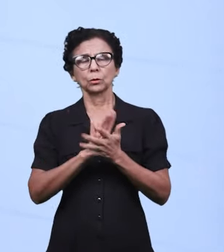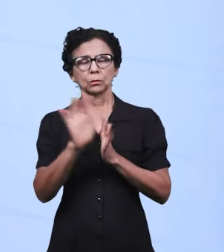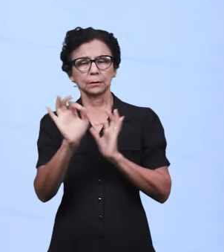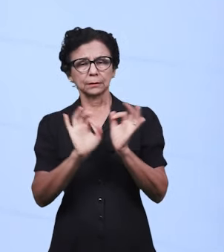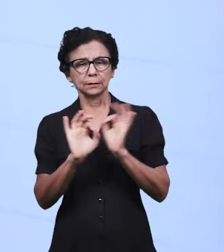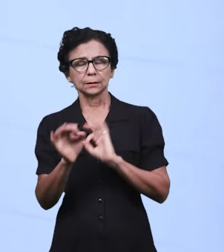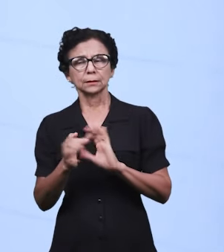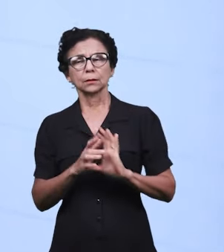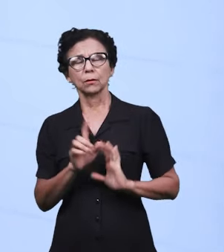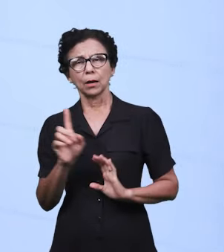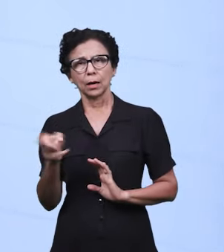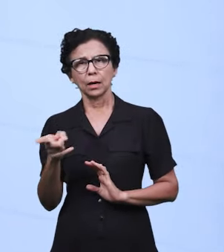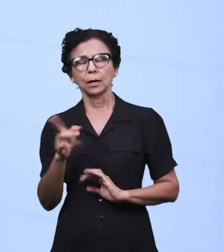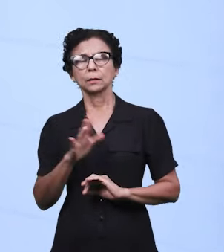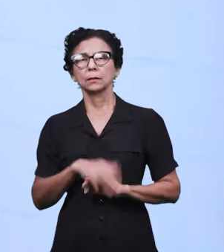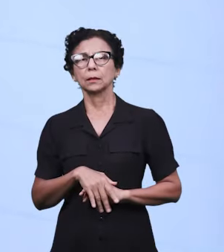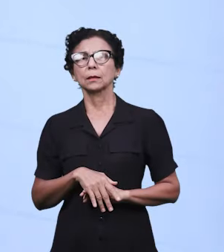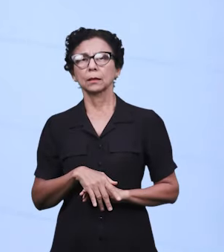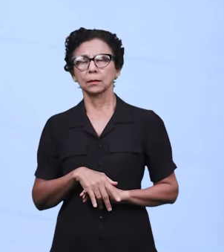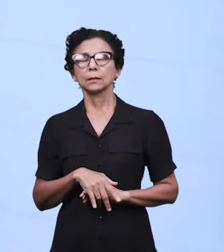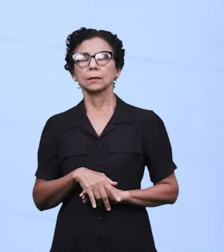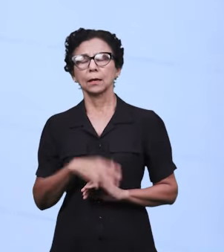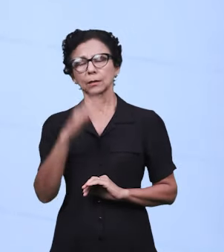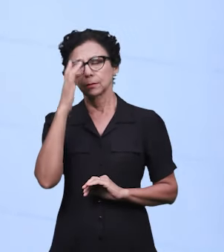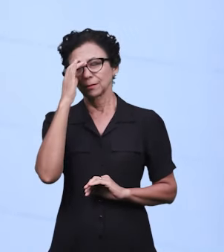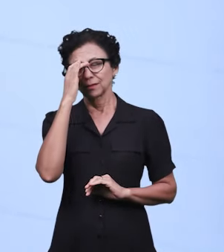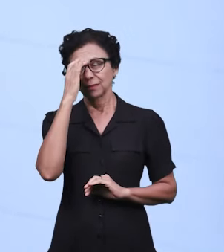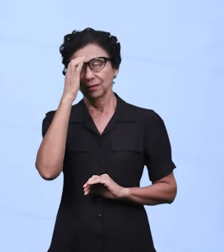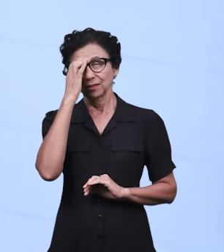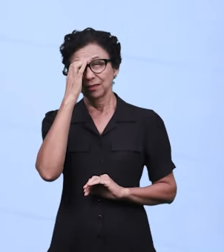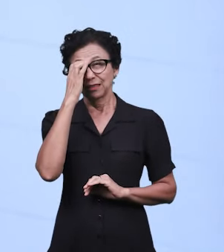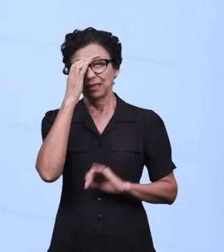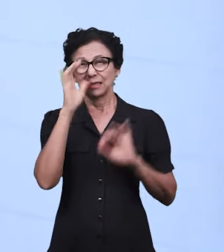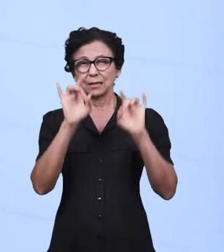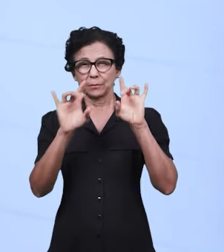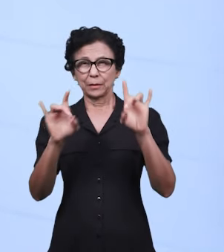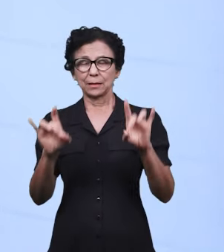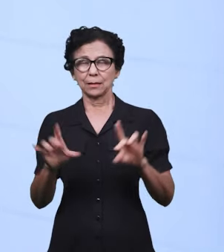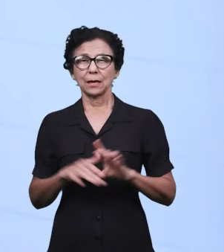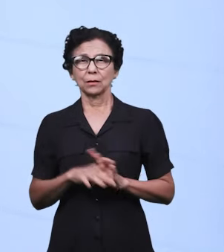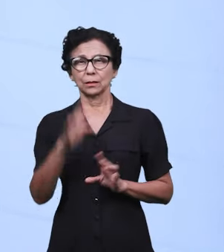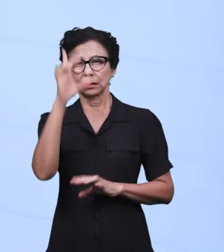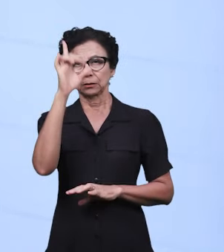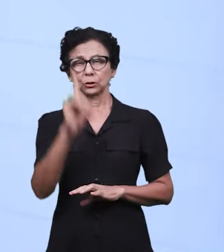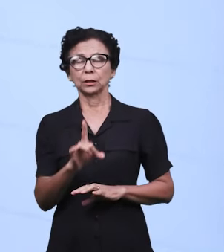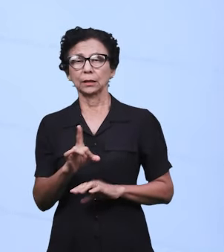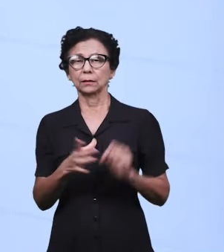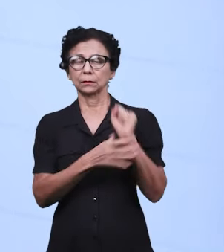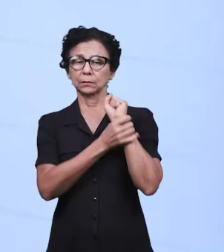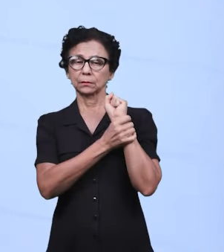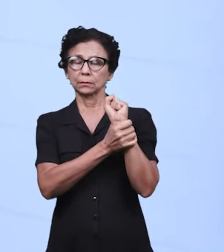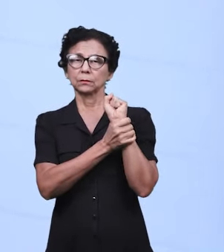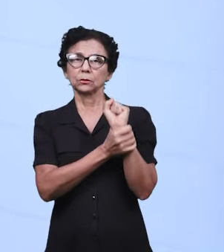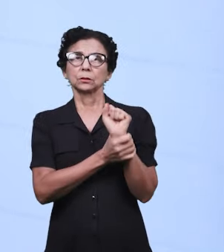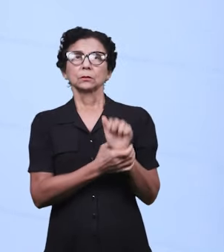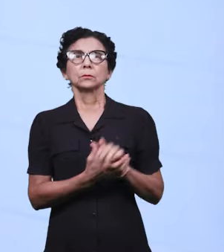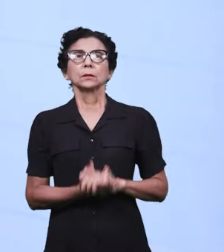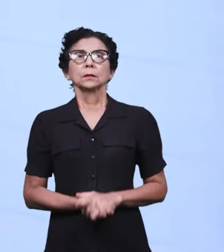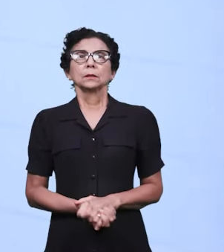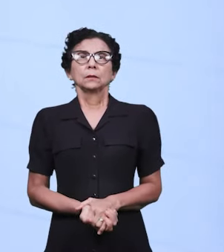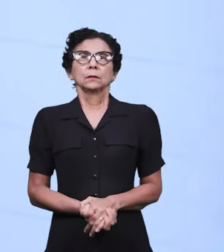ele tem a prioridade de tramitação do processo. Tramitação. Isso é também direito garantido para o idoso,